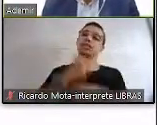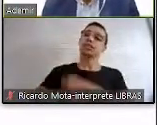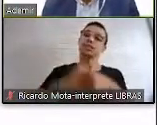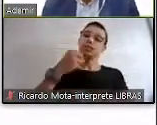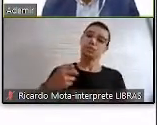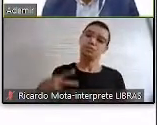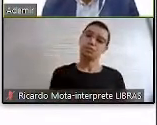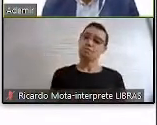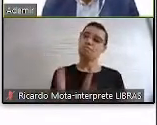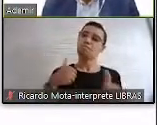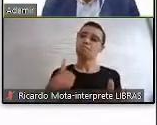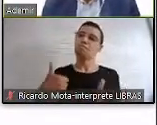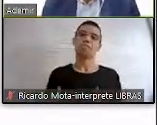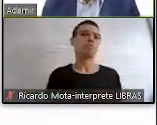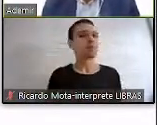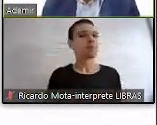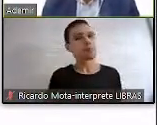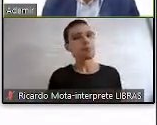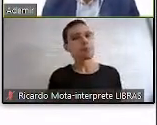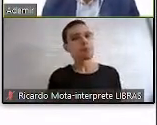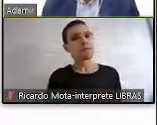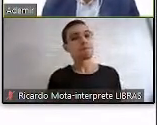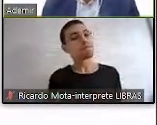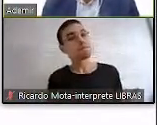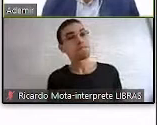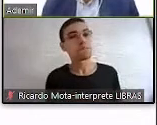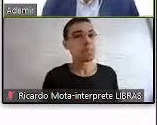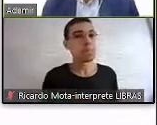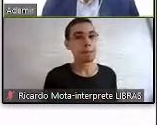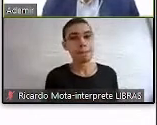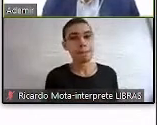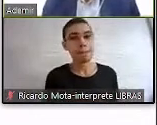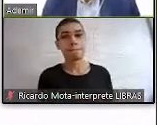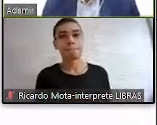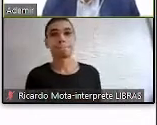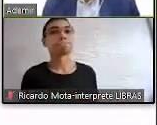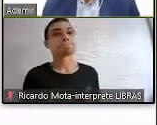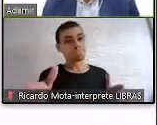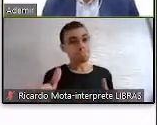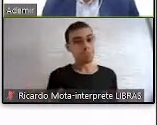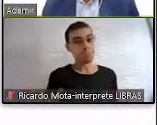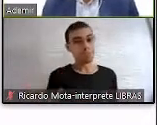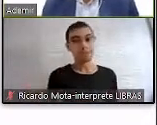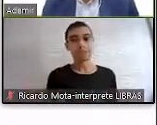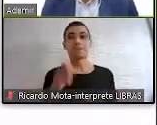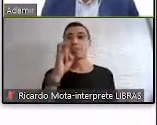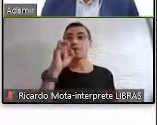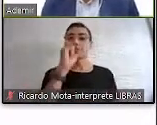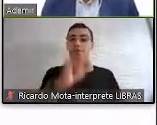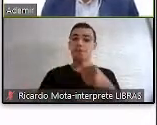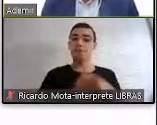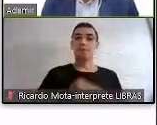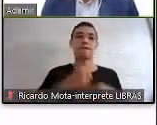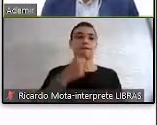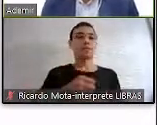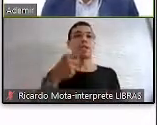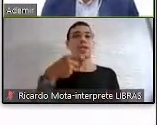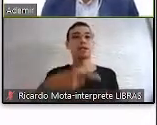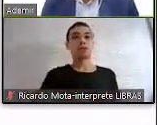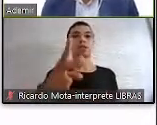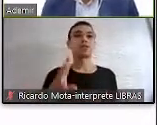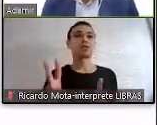sua edificação. Essa garantia, 5 anos, juridicamente falando, trata-se de uma